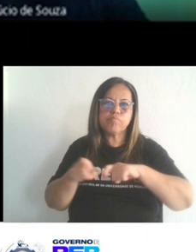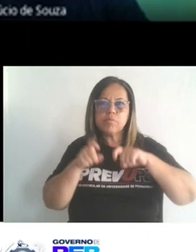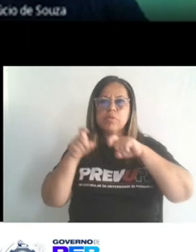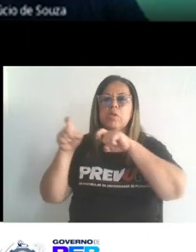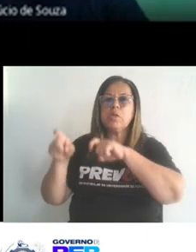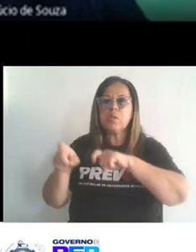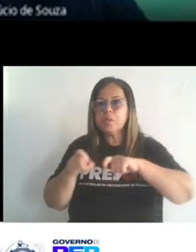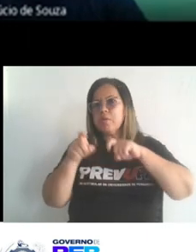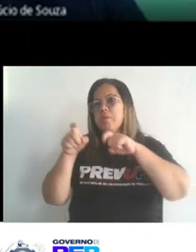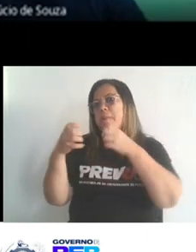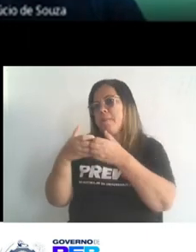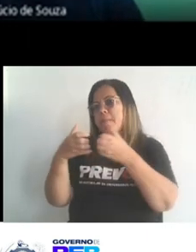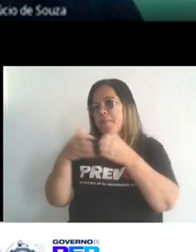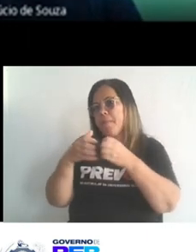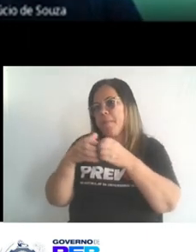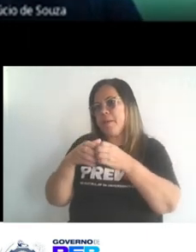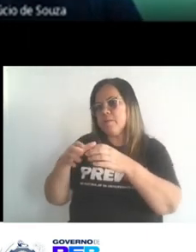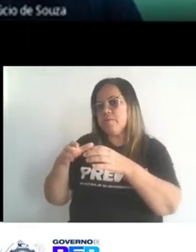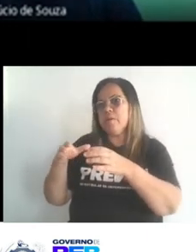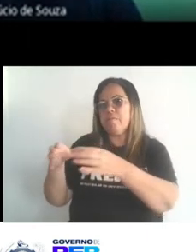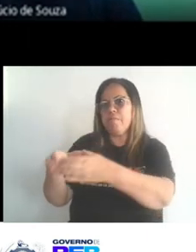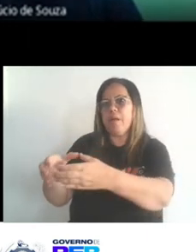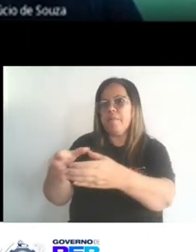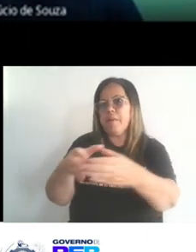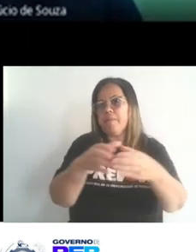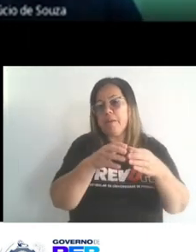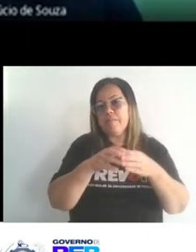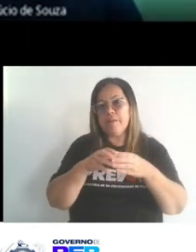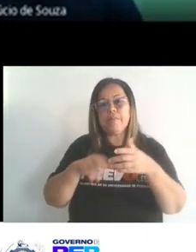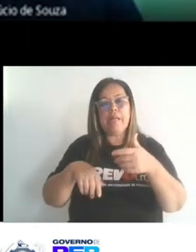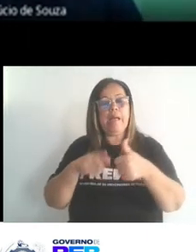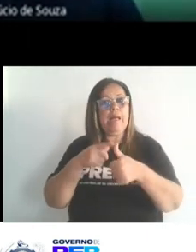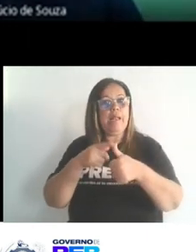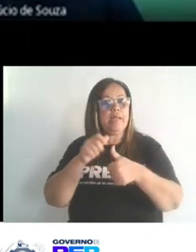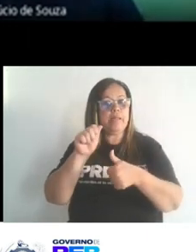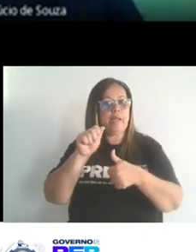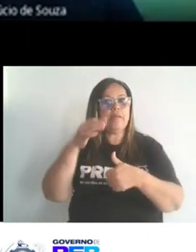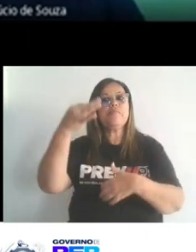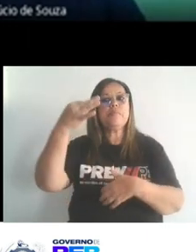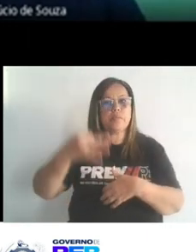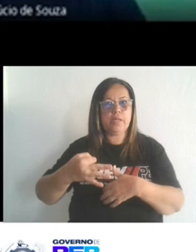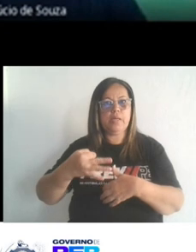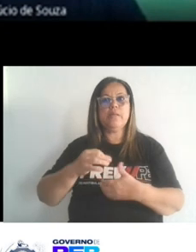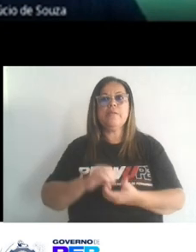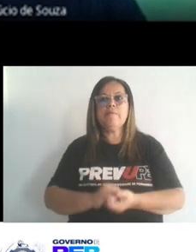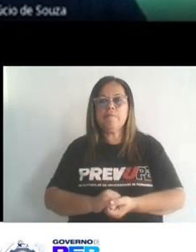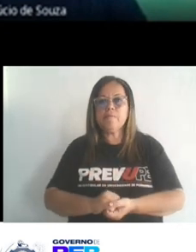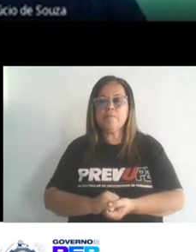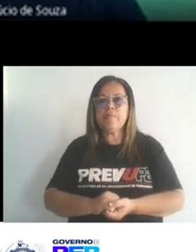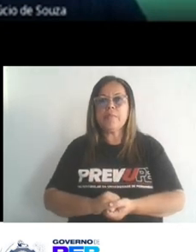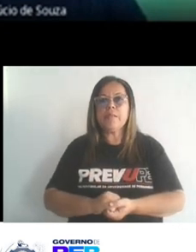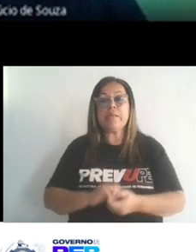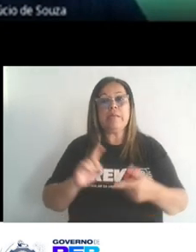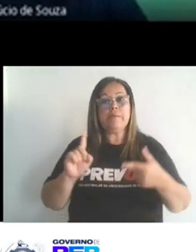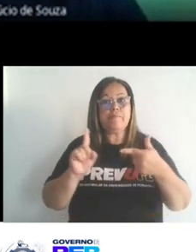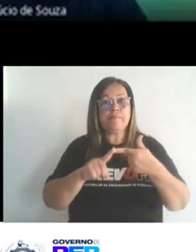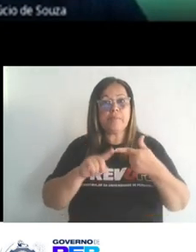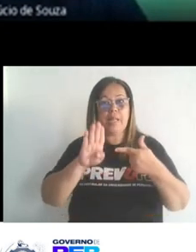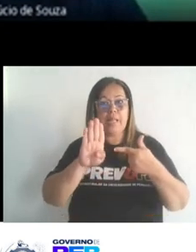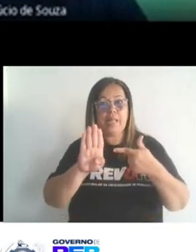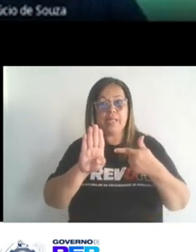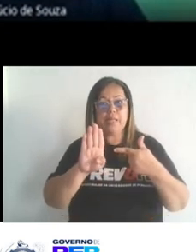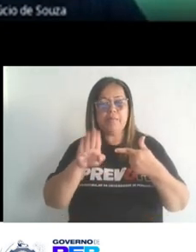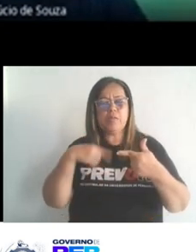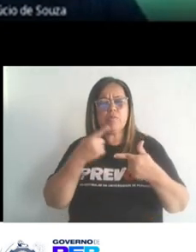perto das aldeias então a letra A está correta a letra B e nós estamos